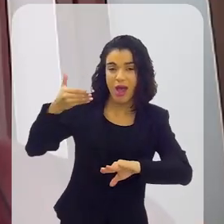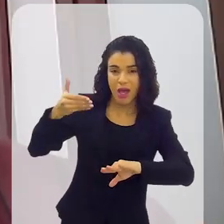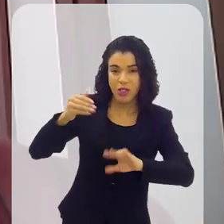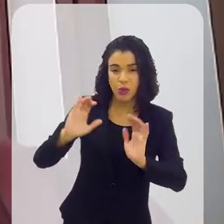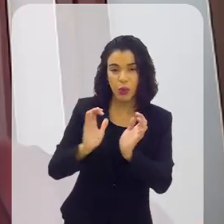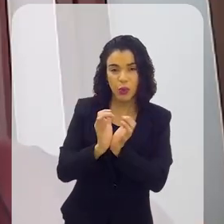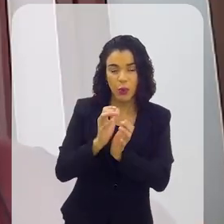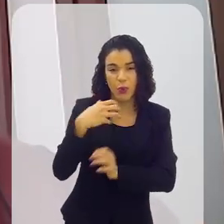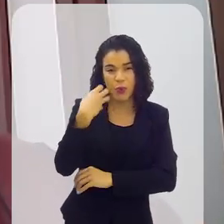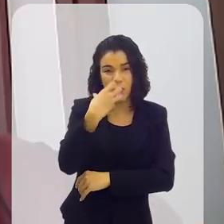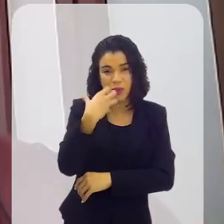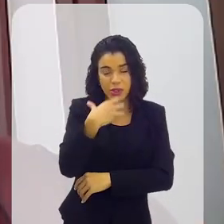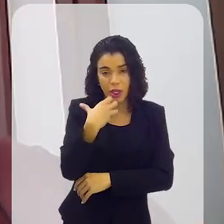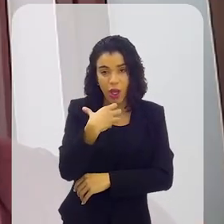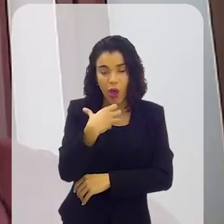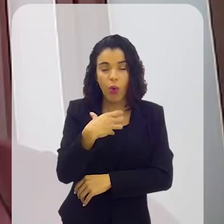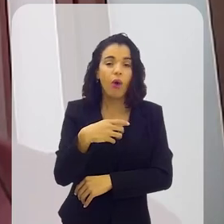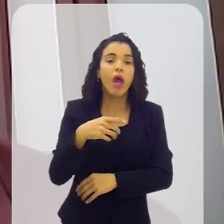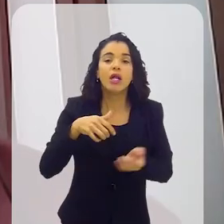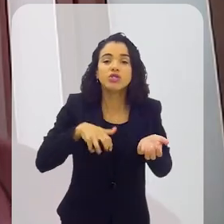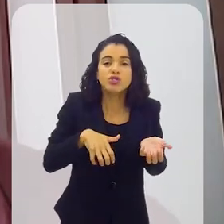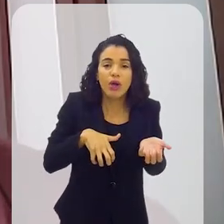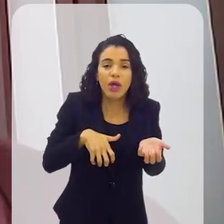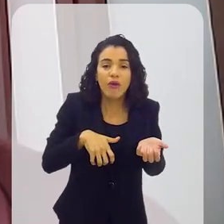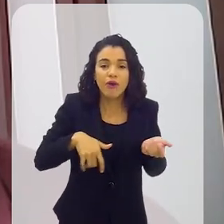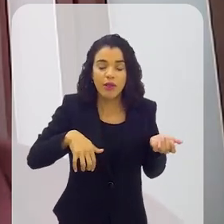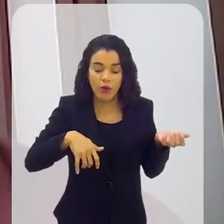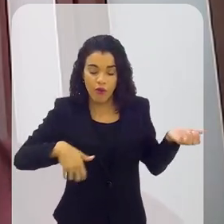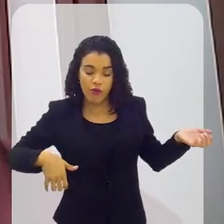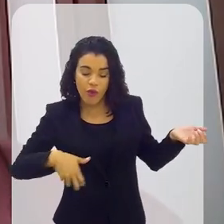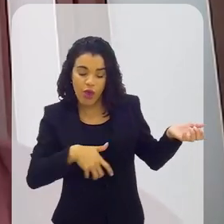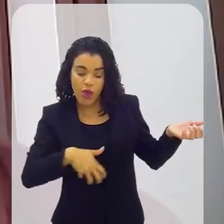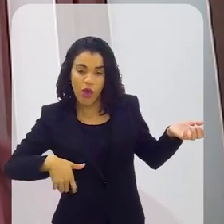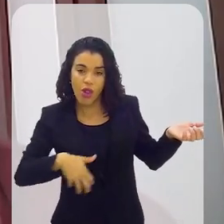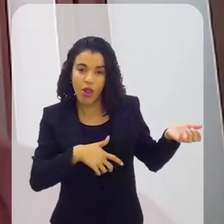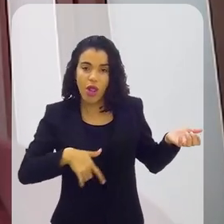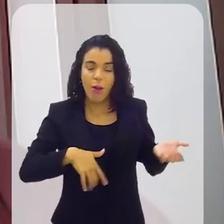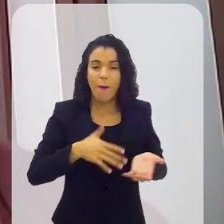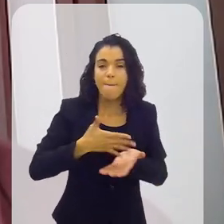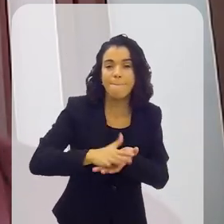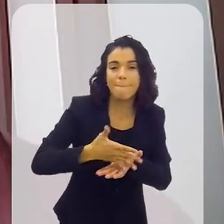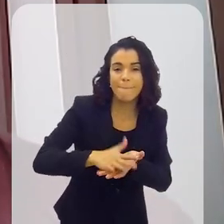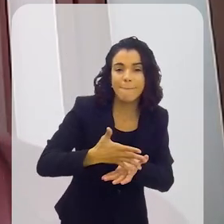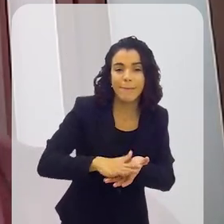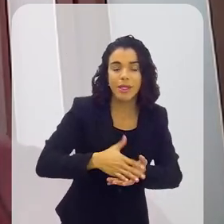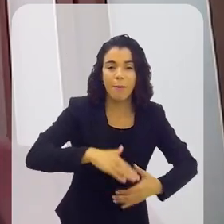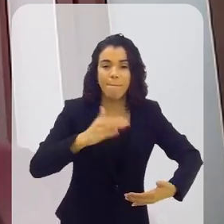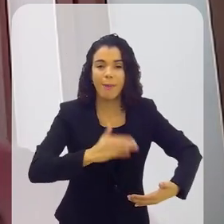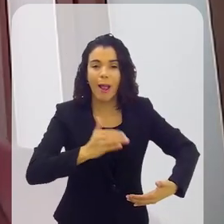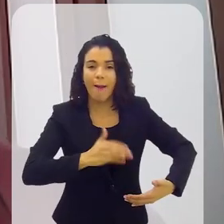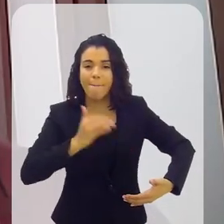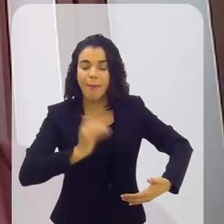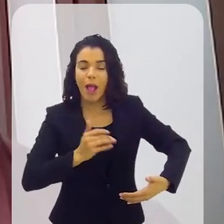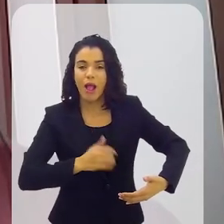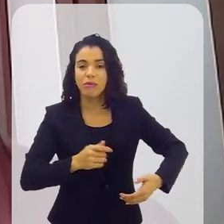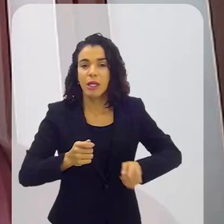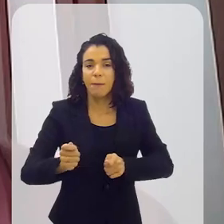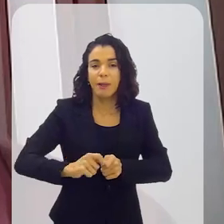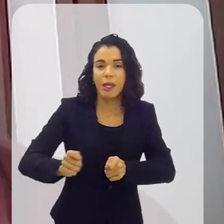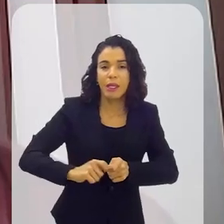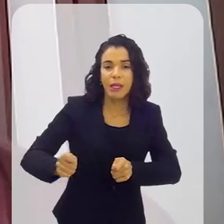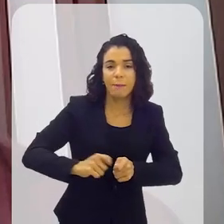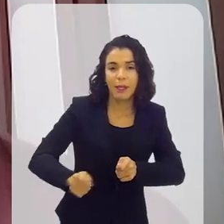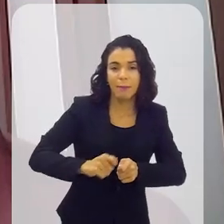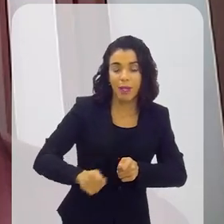né? Porque antes do fundo, o samba de instrumentos era cavaquinho, violão 6 e 7, surdo, pandeiro, reco-reco, agogô e